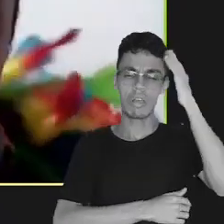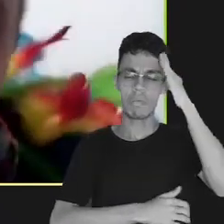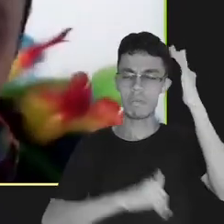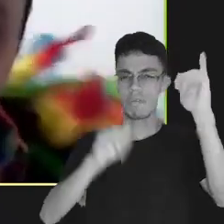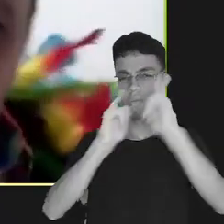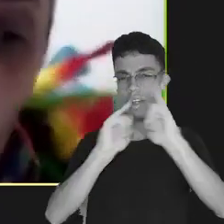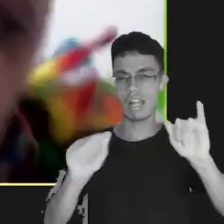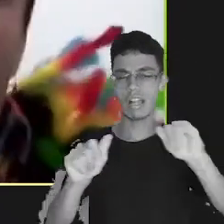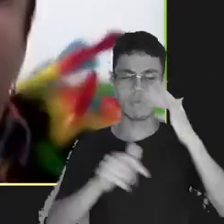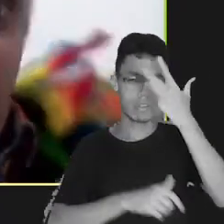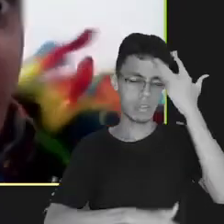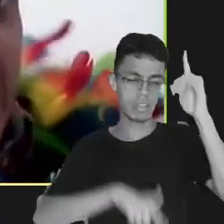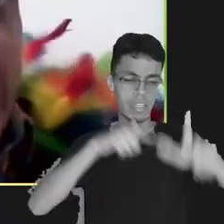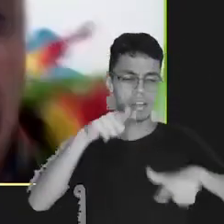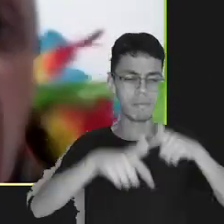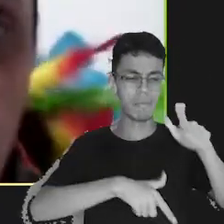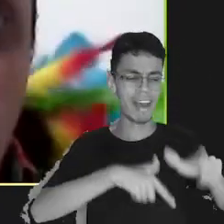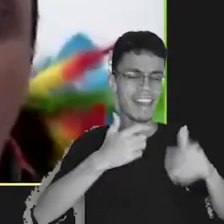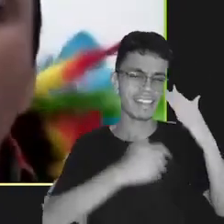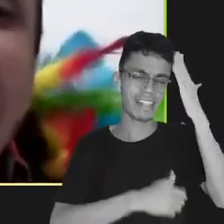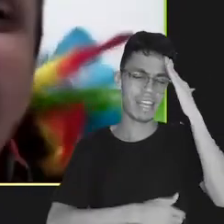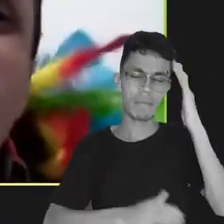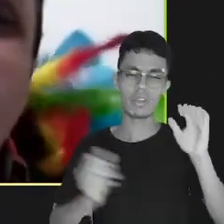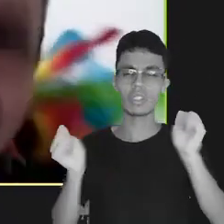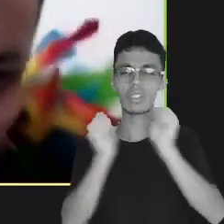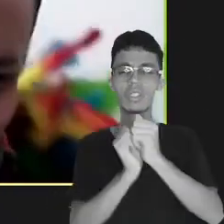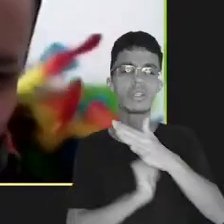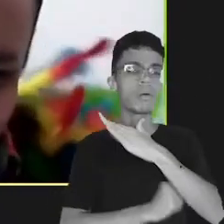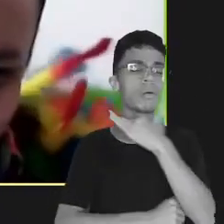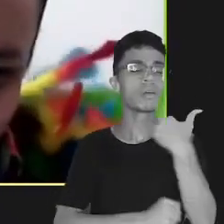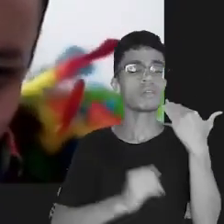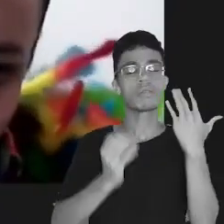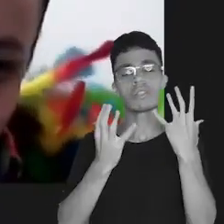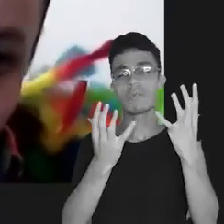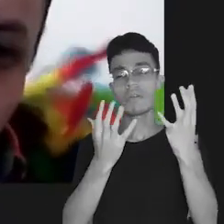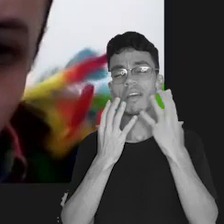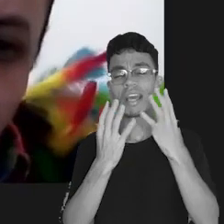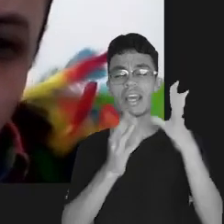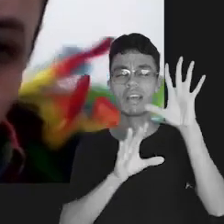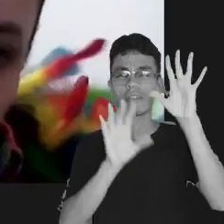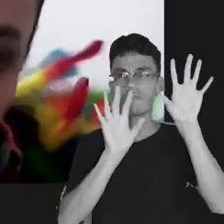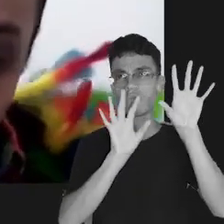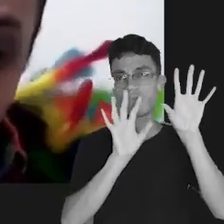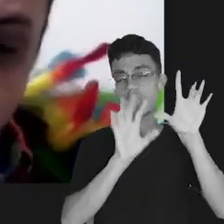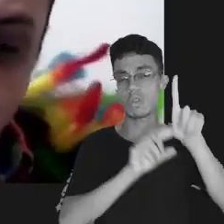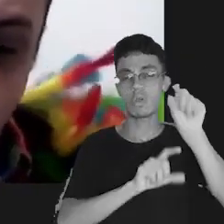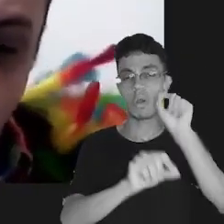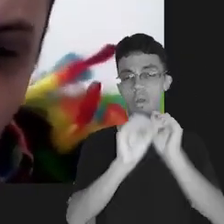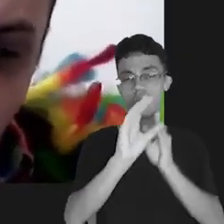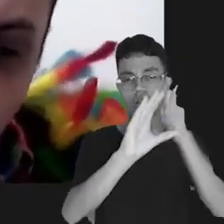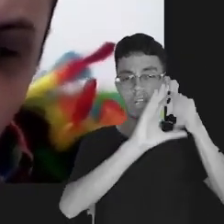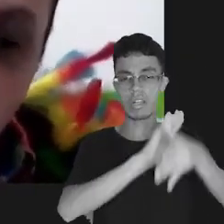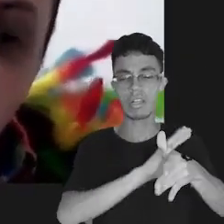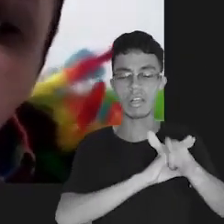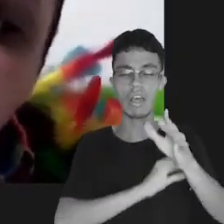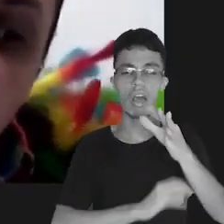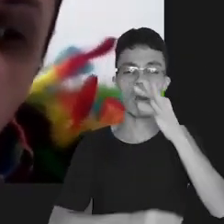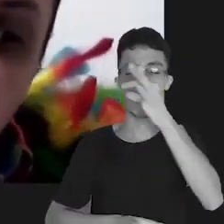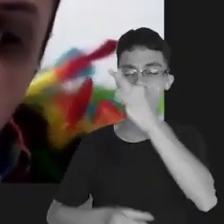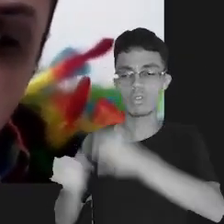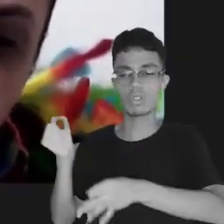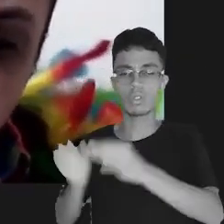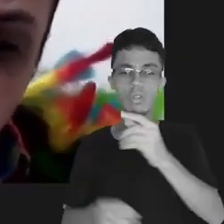Quem trabalha com os mortos, mas prefere entrar do que sair. Juiz jovem para o juiz velho.